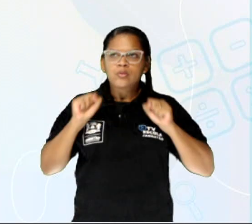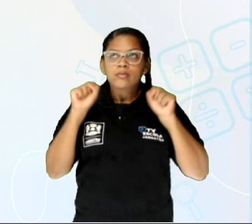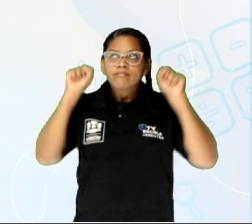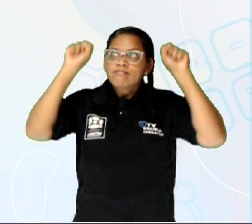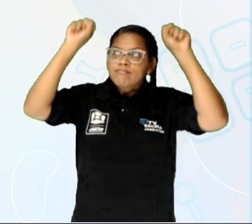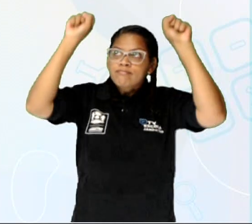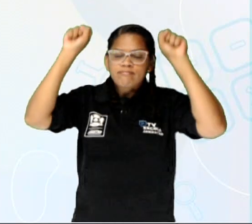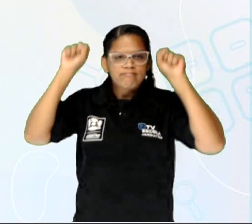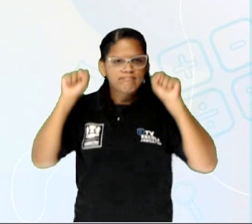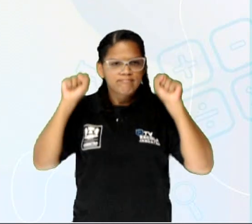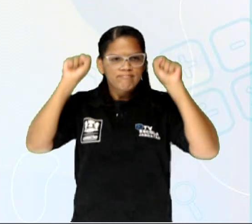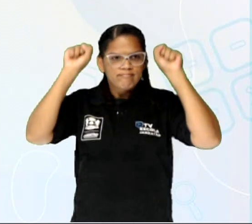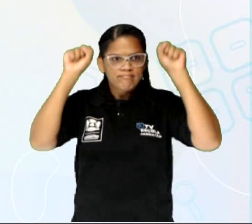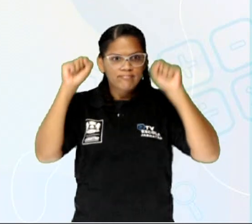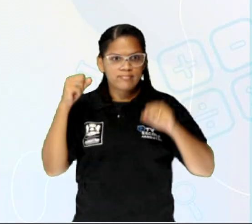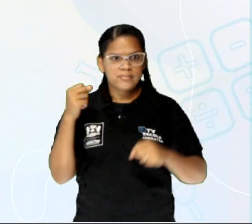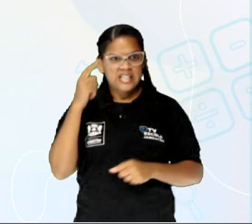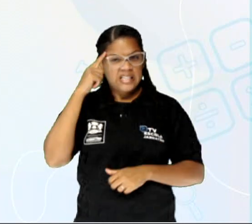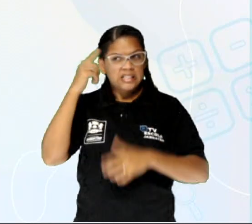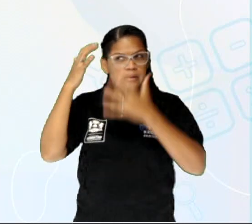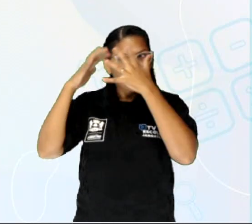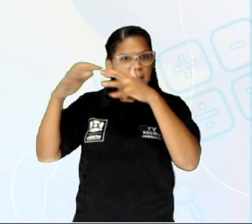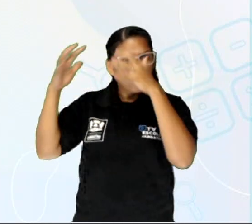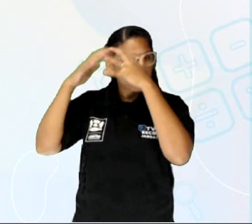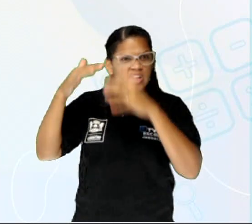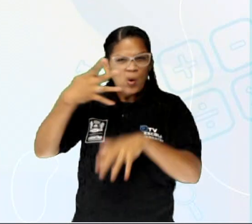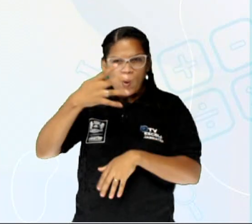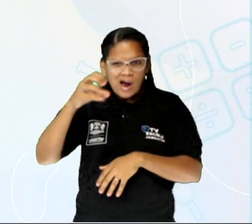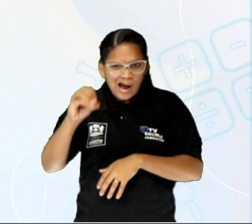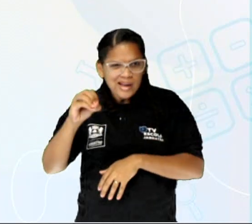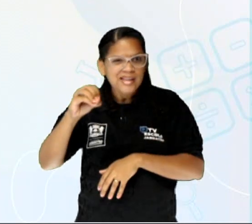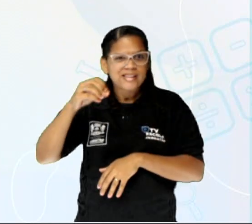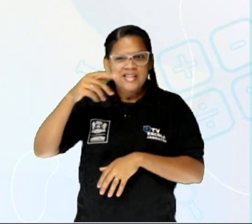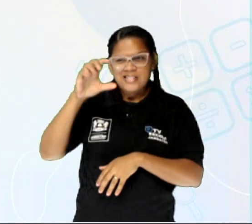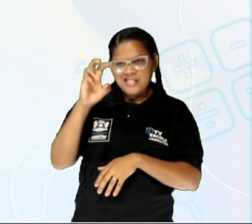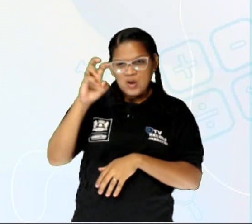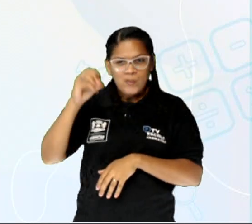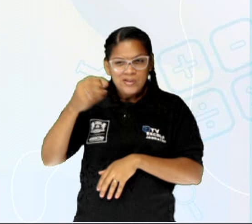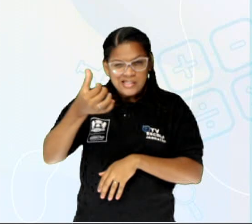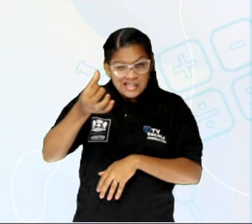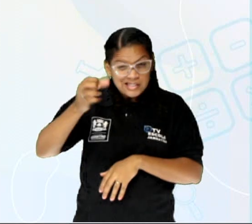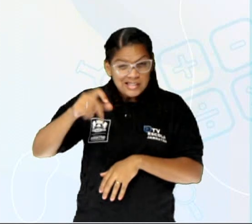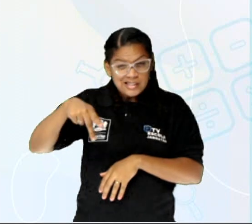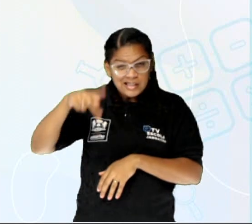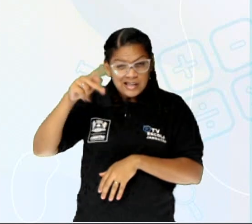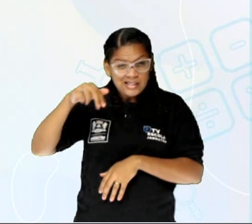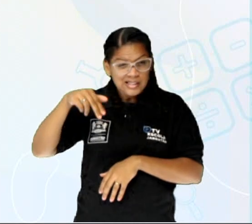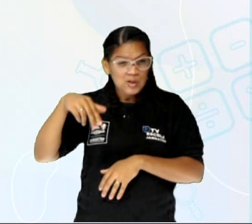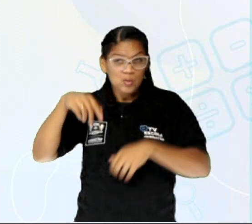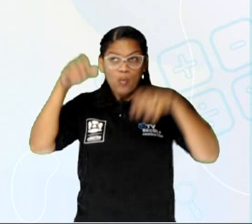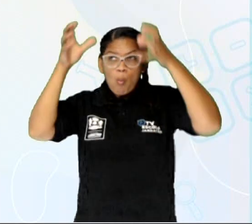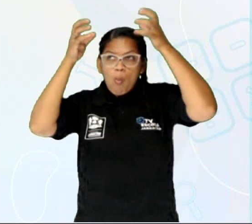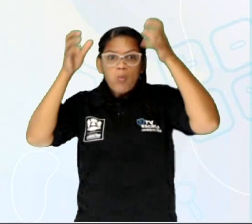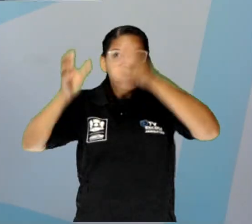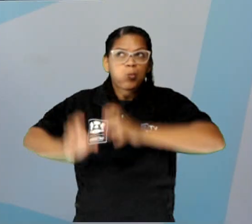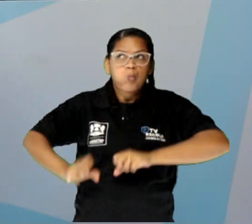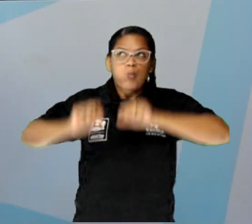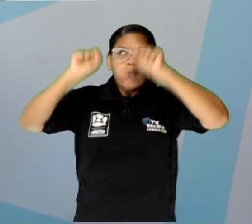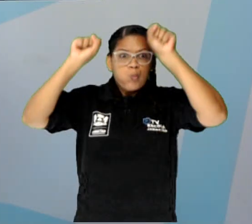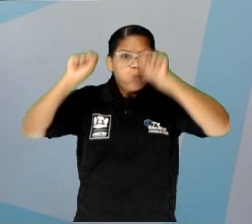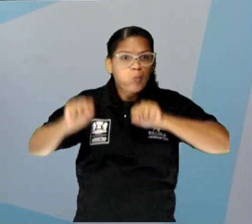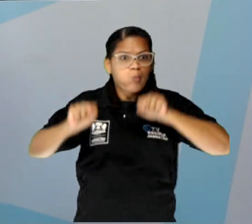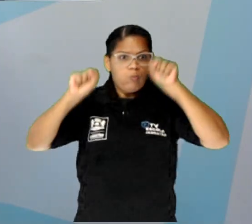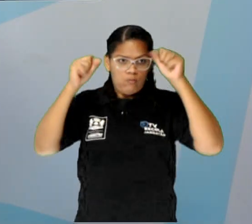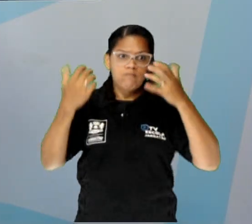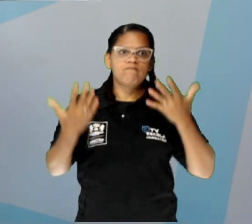Já pensou aí levantar 40 quilos, 50, 60 quilos aí acima da sua cabeça? Né? Esses atletas do CrossFit, que a